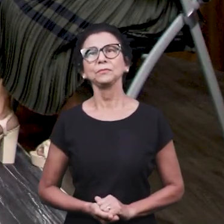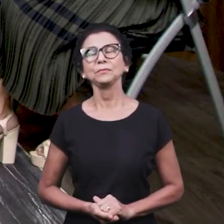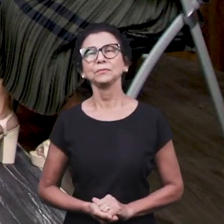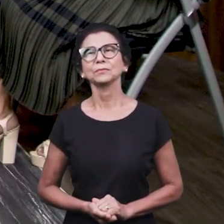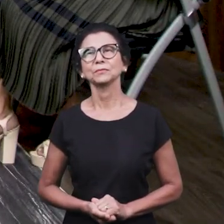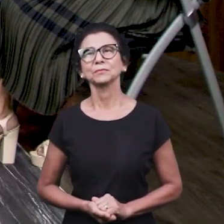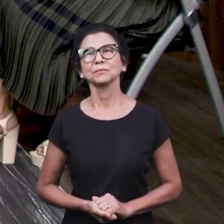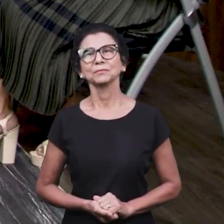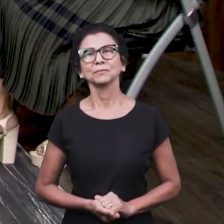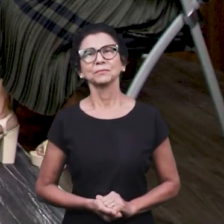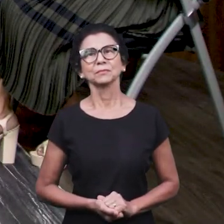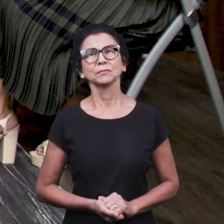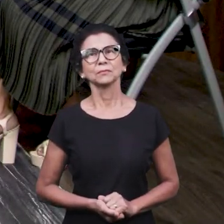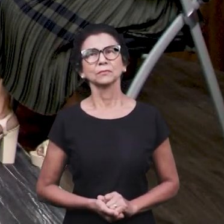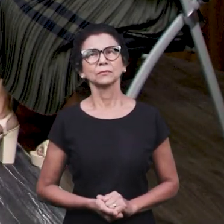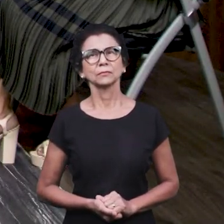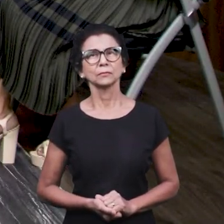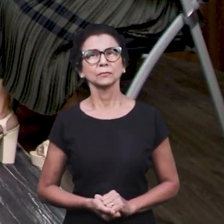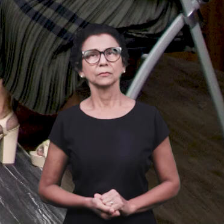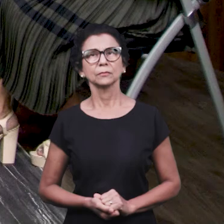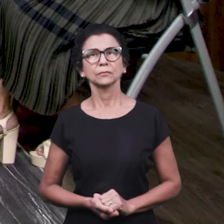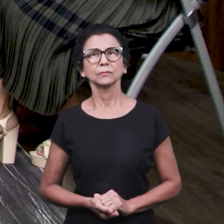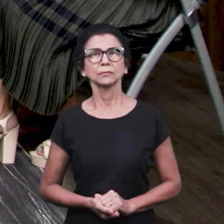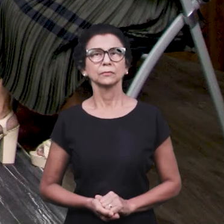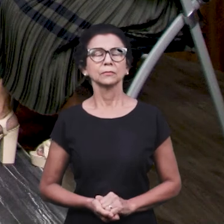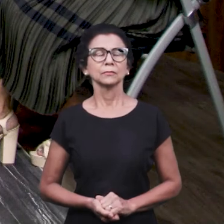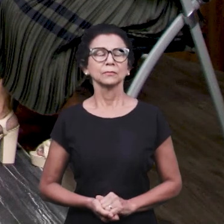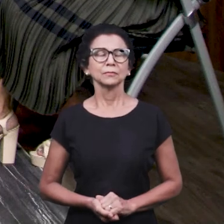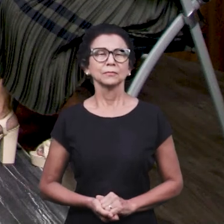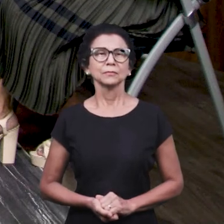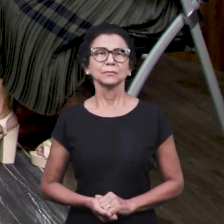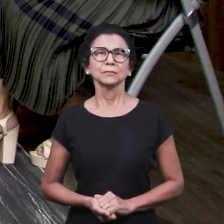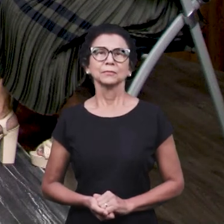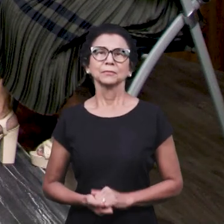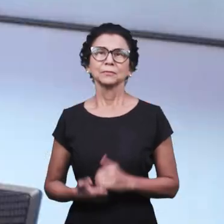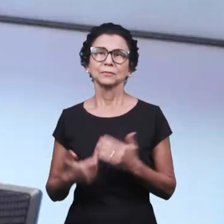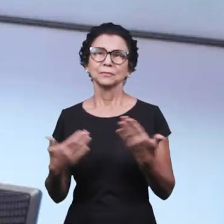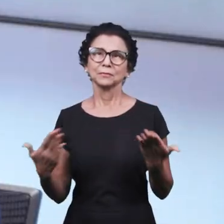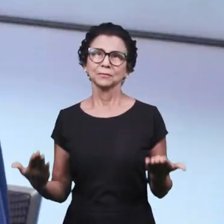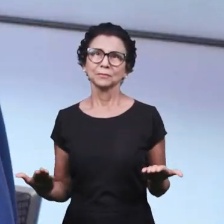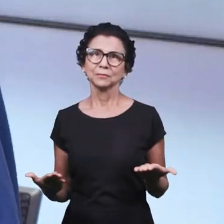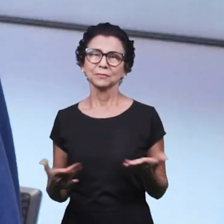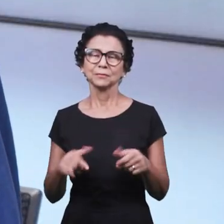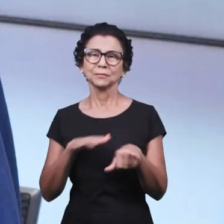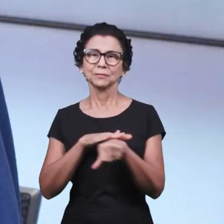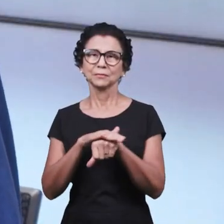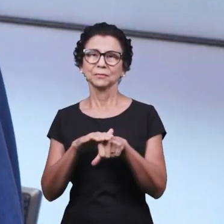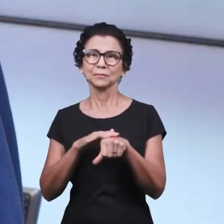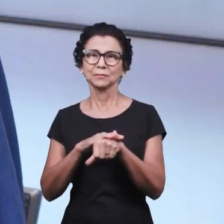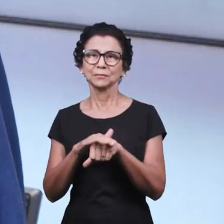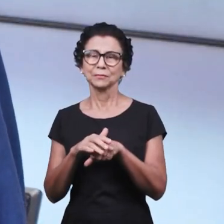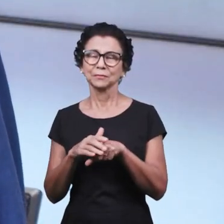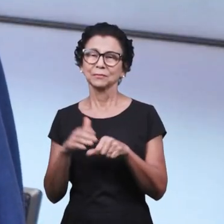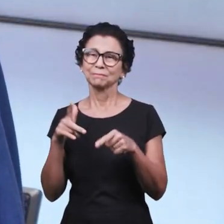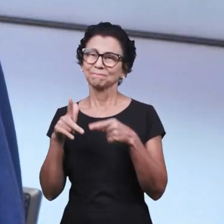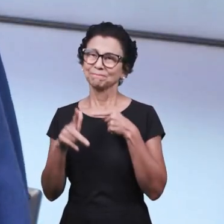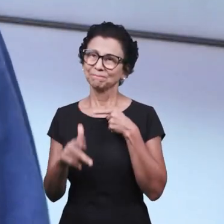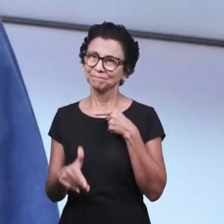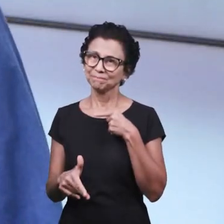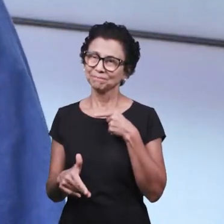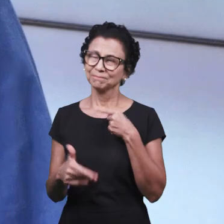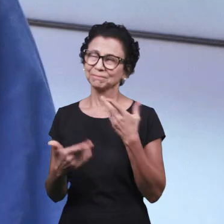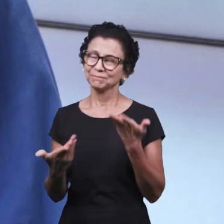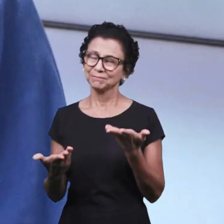Senhor vai mostrando tudo. Nós precisamos agora interromper, neste momento, a nossa conversa, que está muito